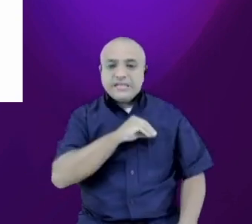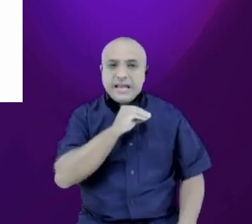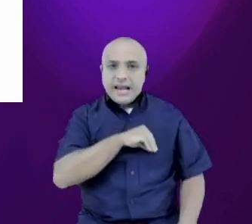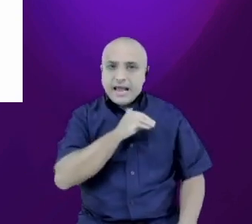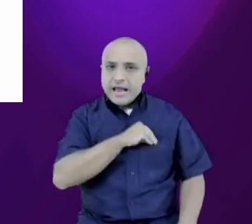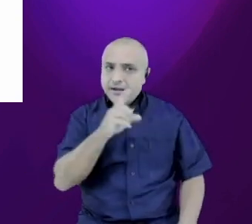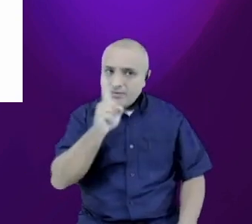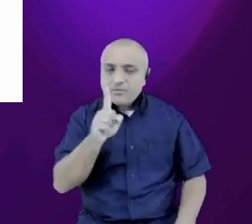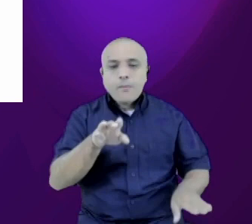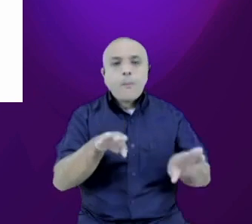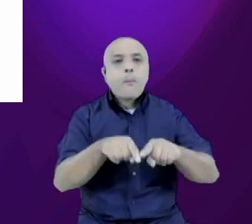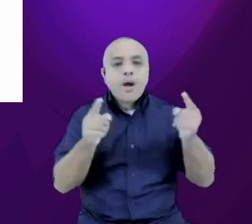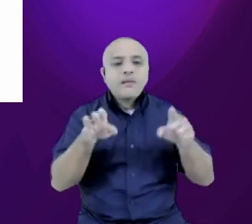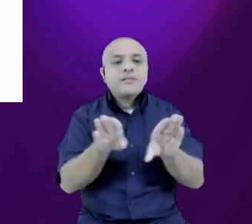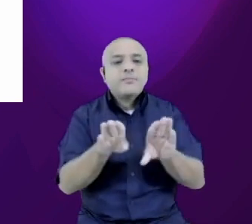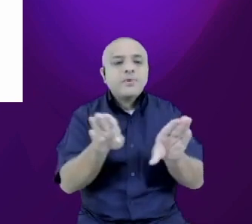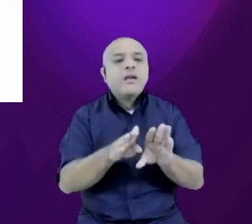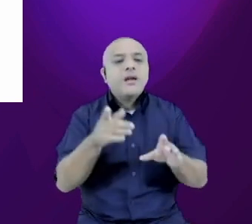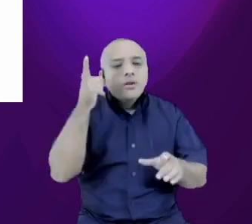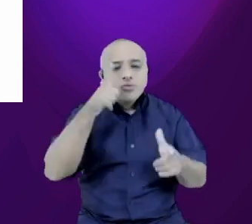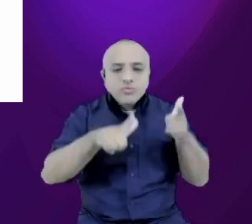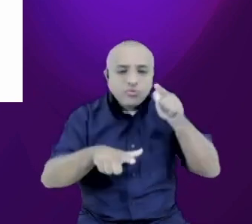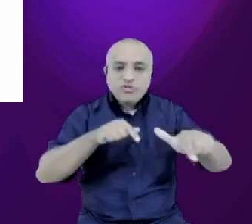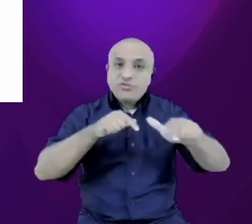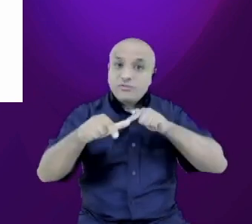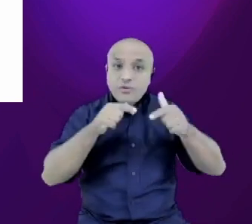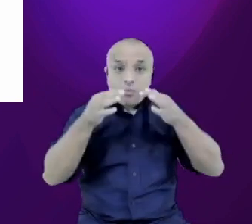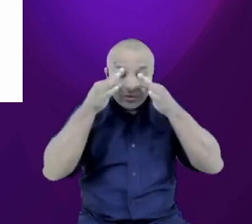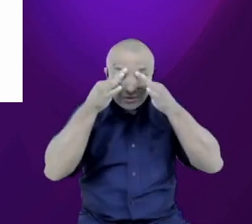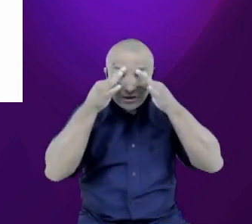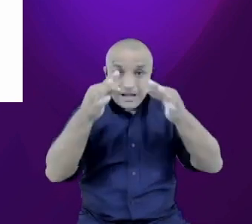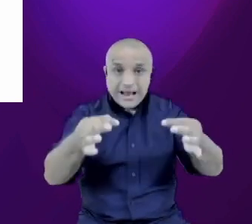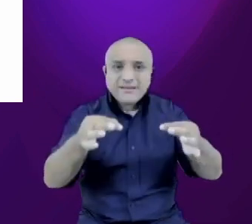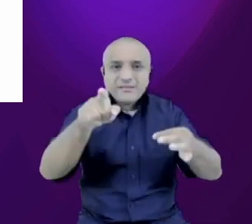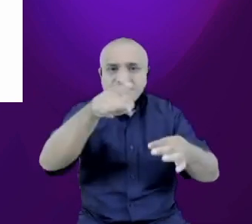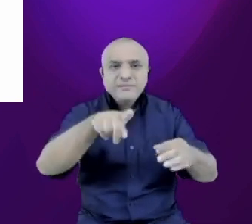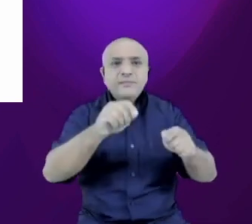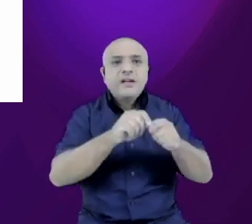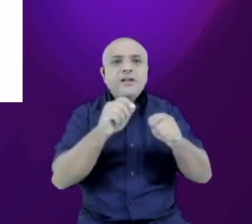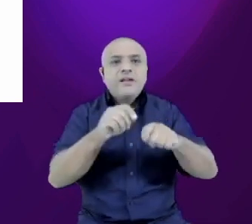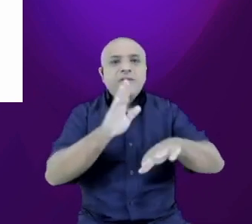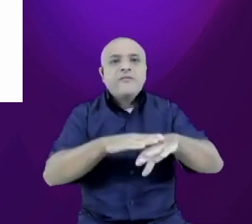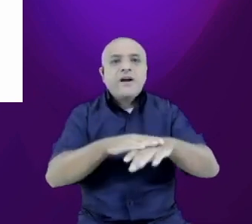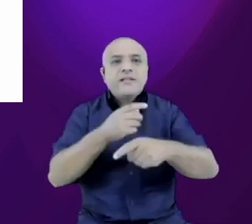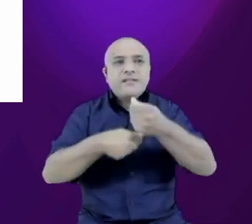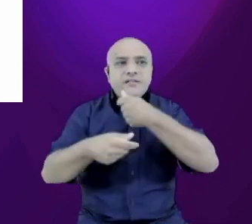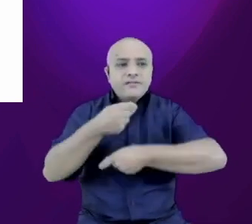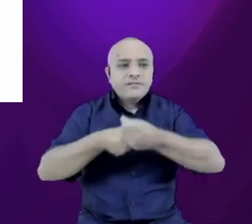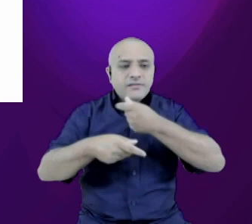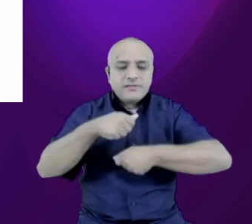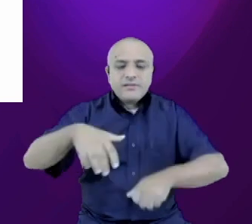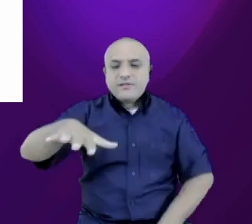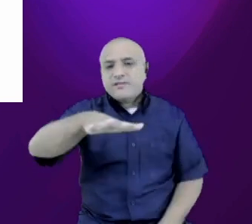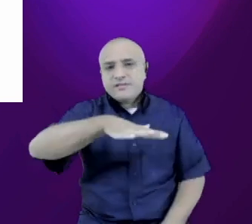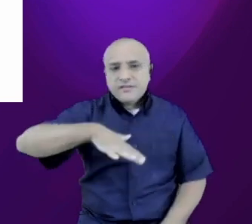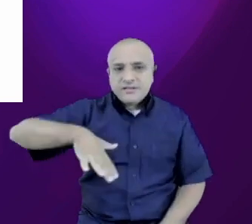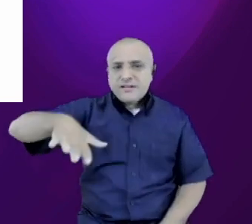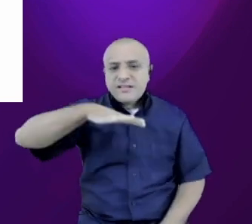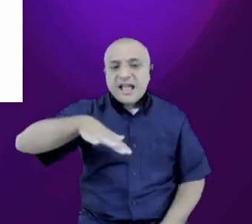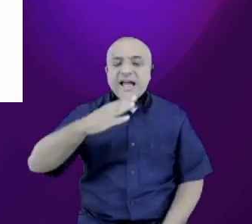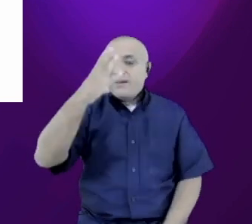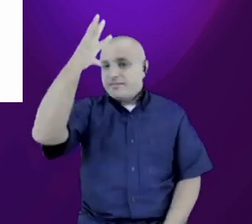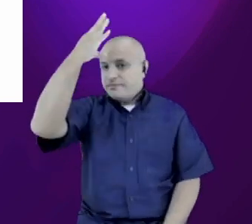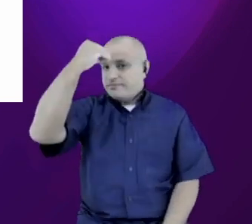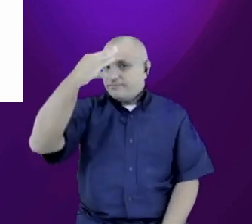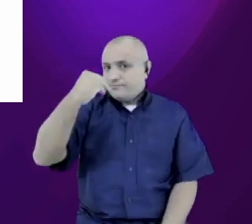questões de condições de trabalho. Então, é um ponto de alerta aí para quem faz gestão na área de radiologia e diagnóstico